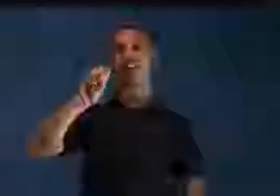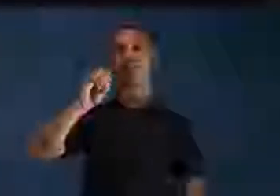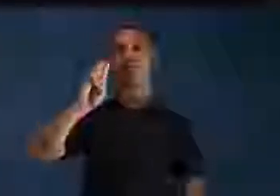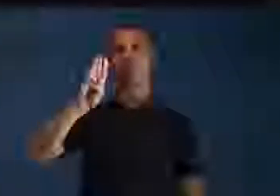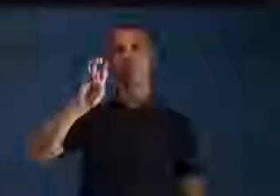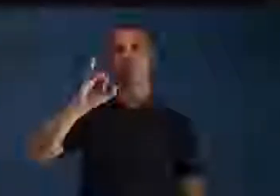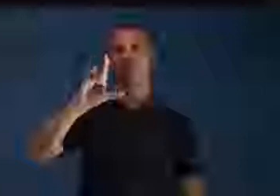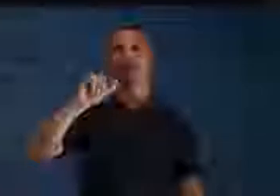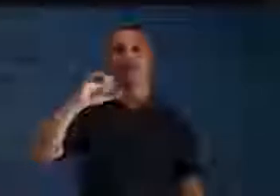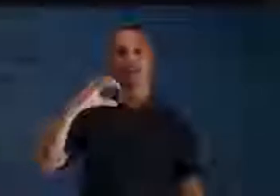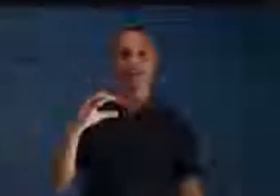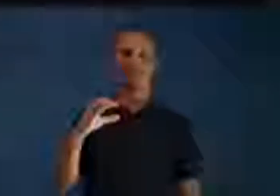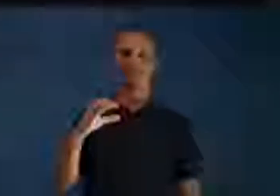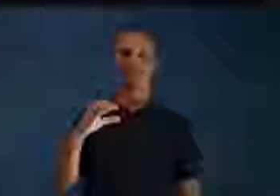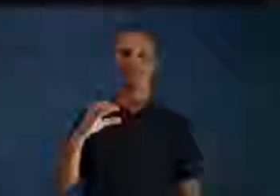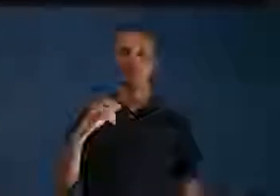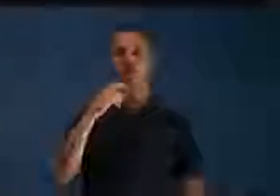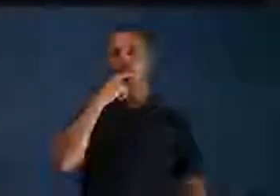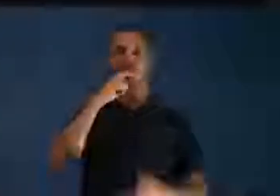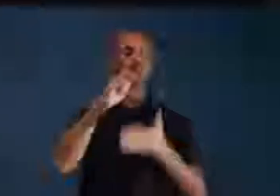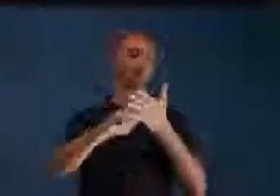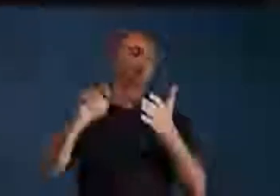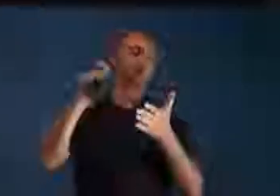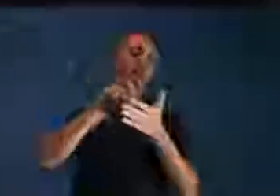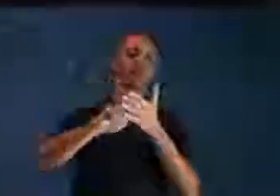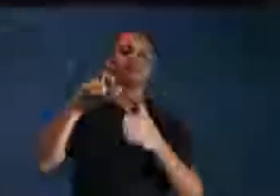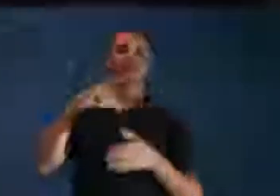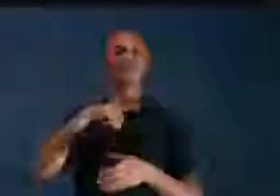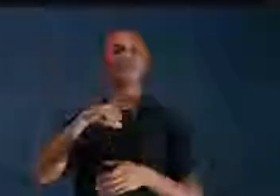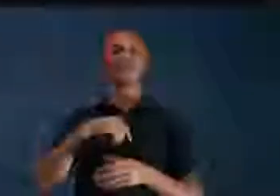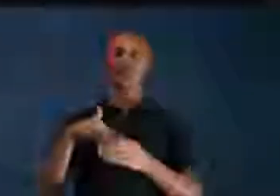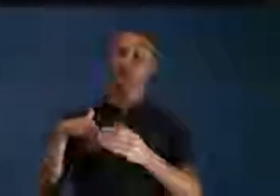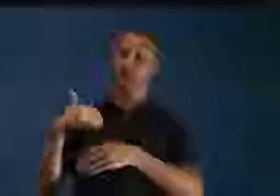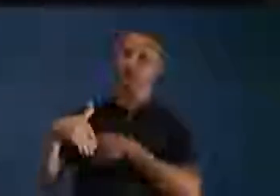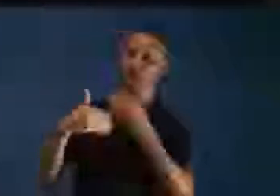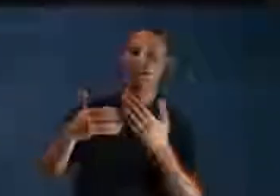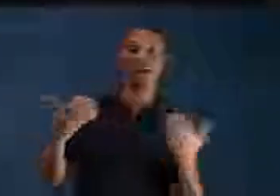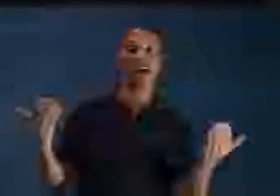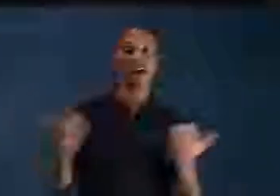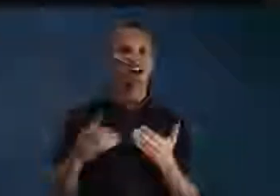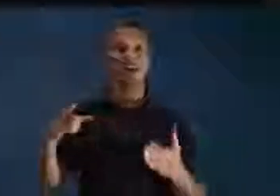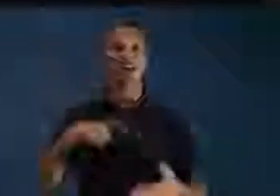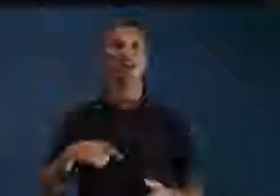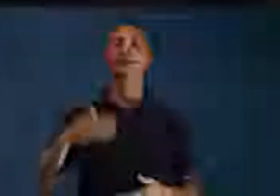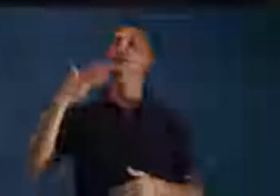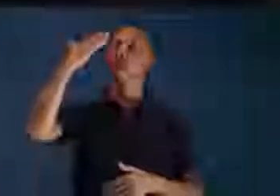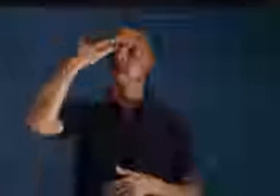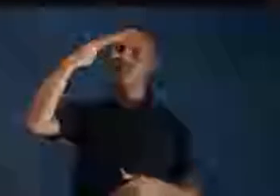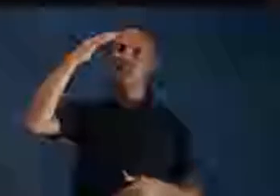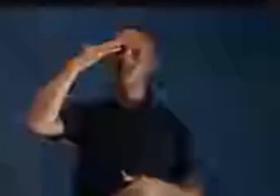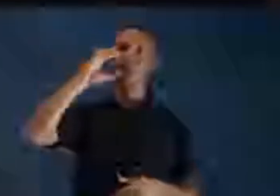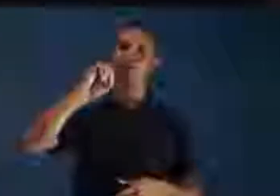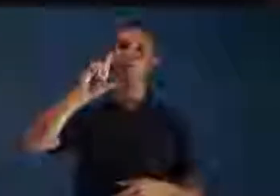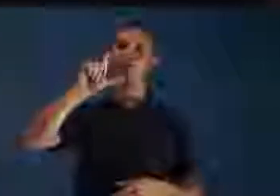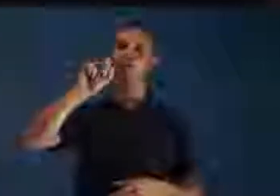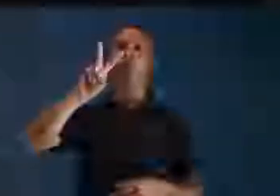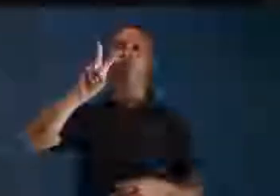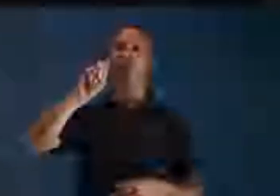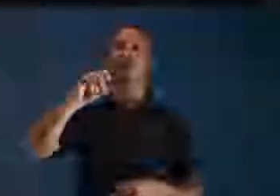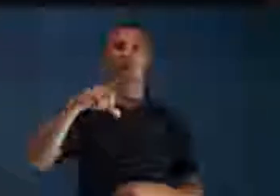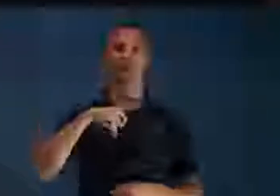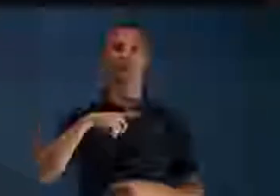Bilac. Autor que, depois de tanto tempo, agora está sendo compreendido e visto sob outras